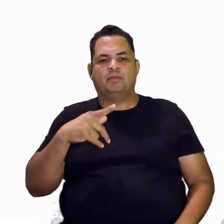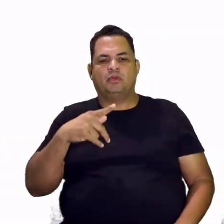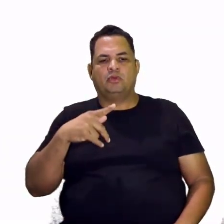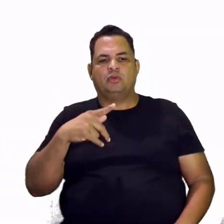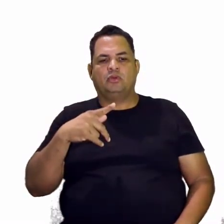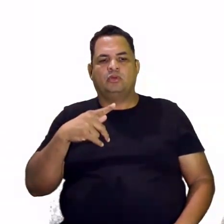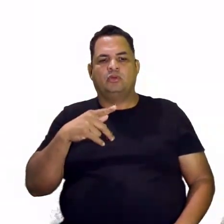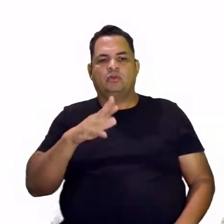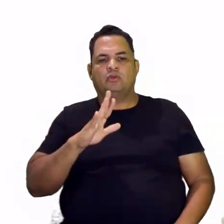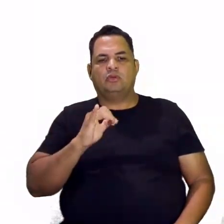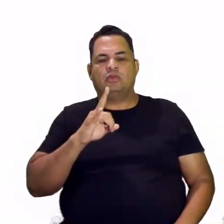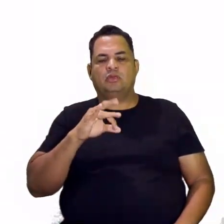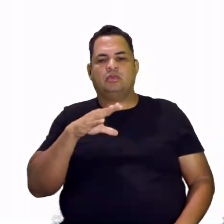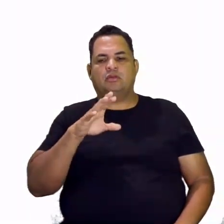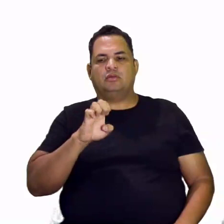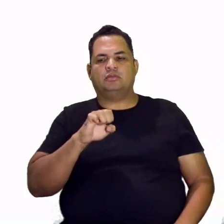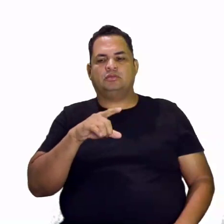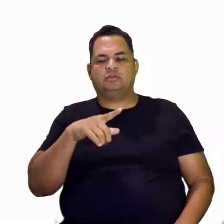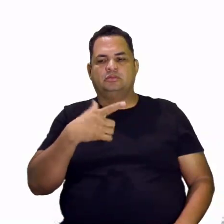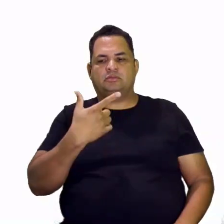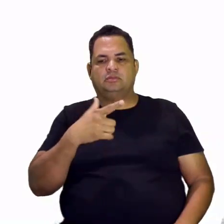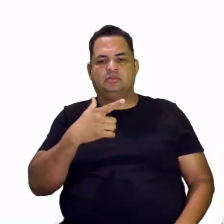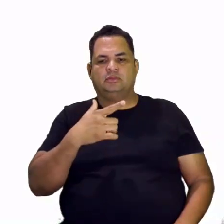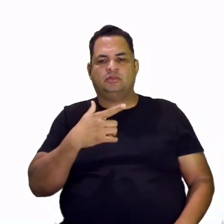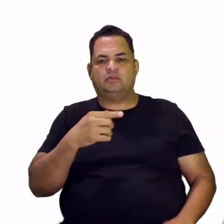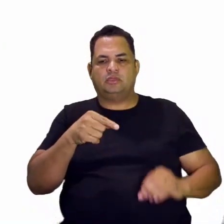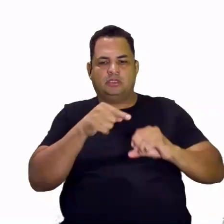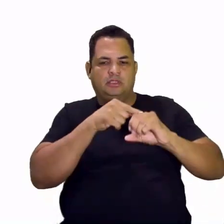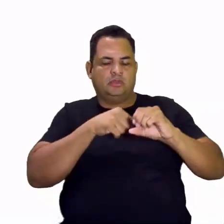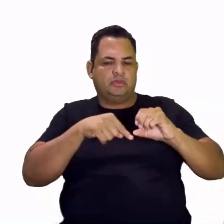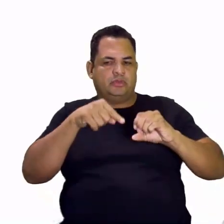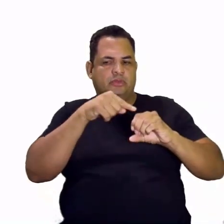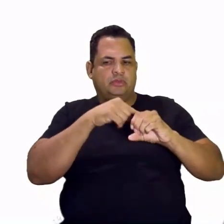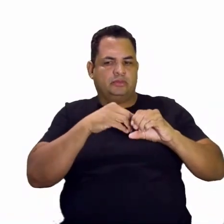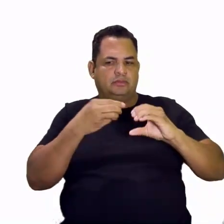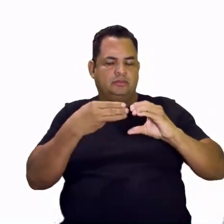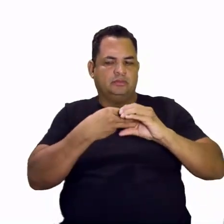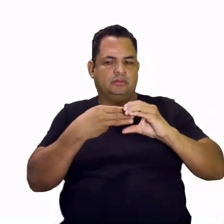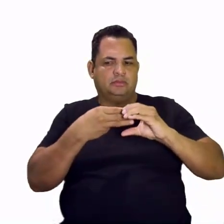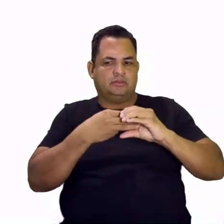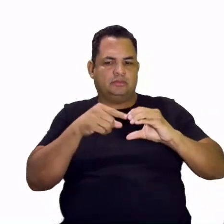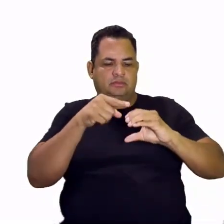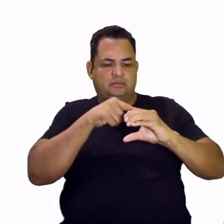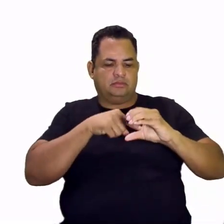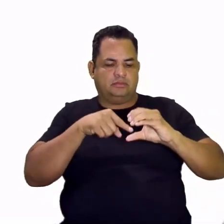Procarionte não possui núcleo, ou seja,